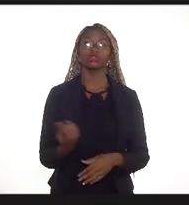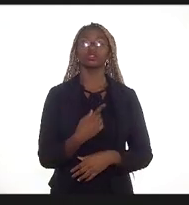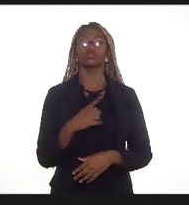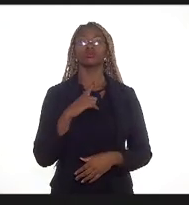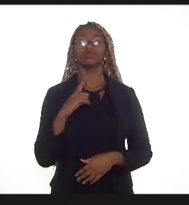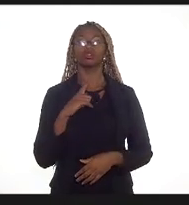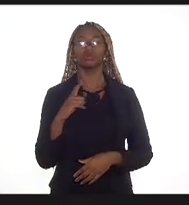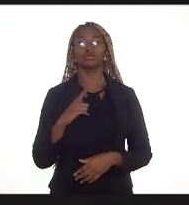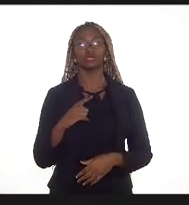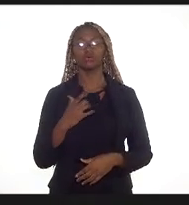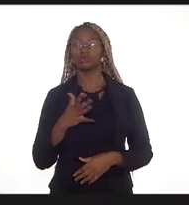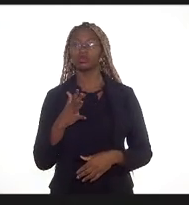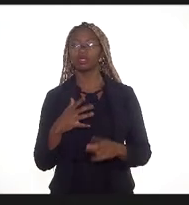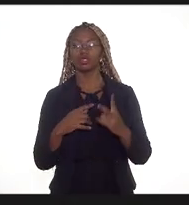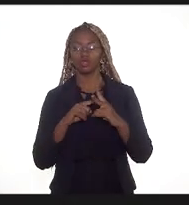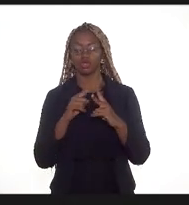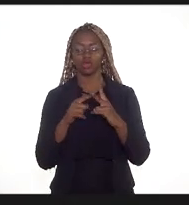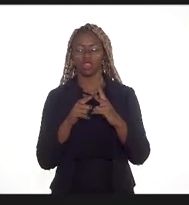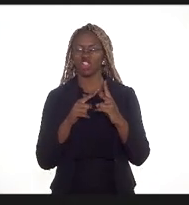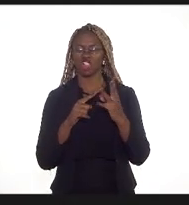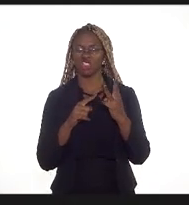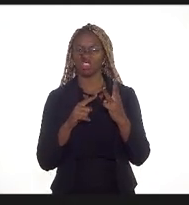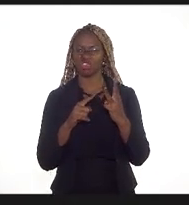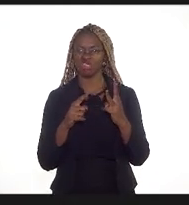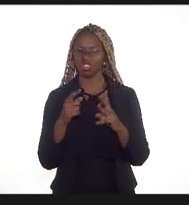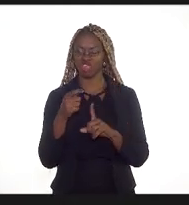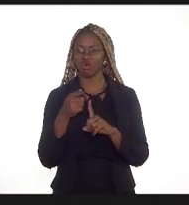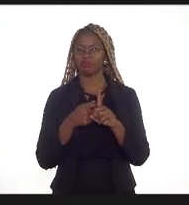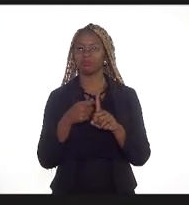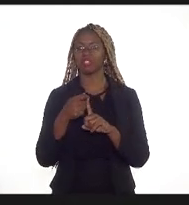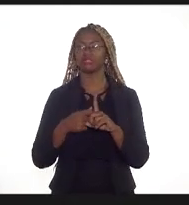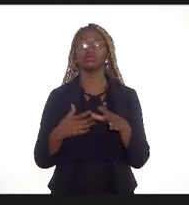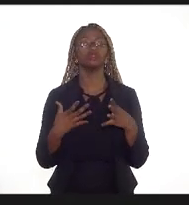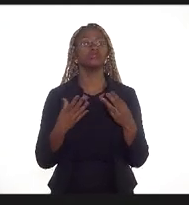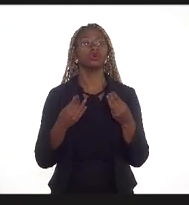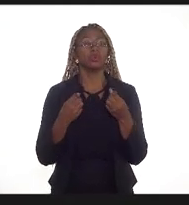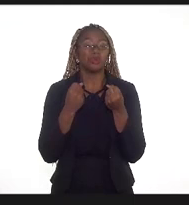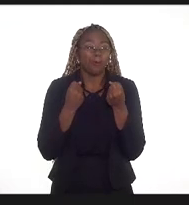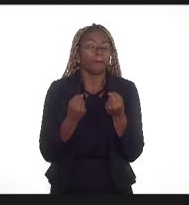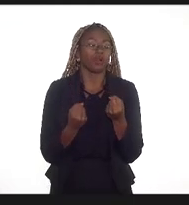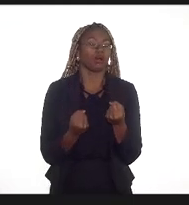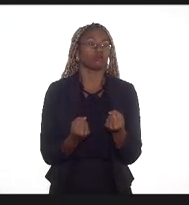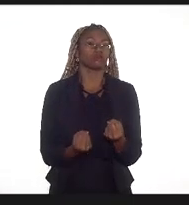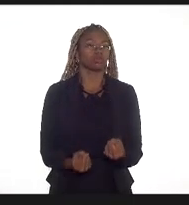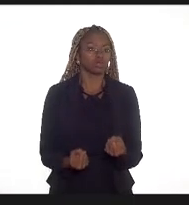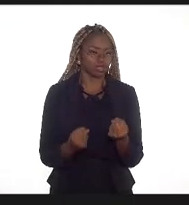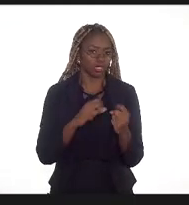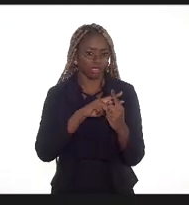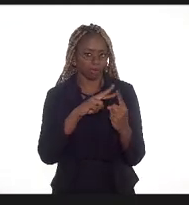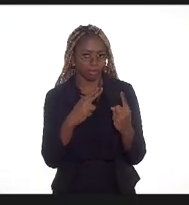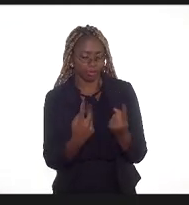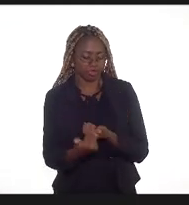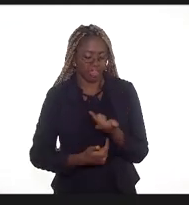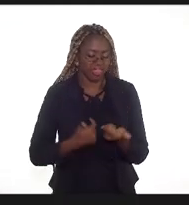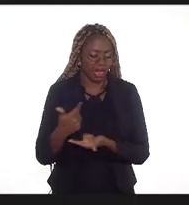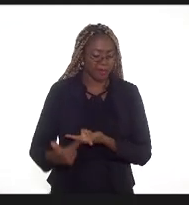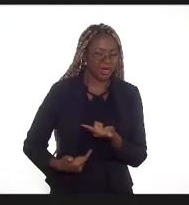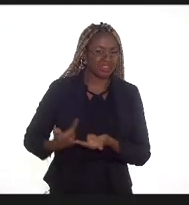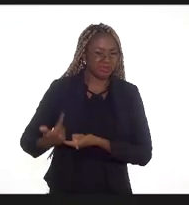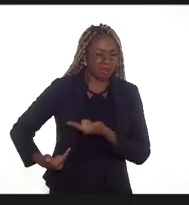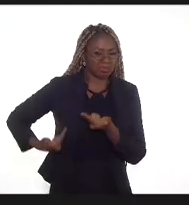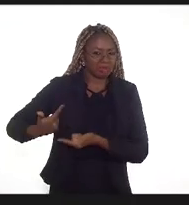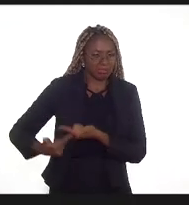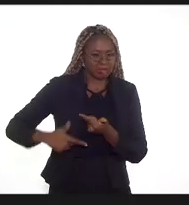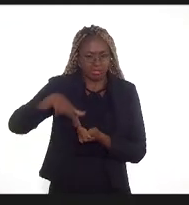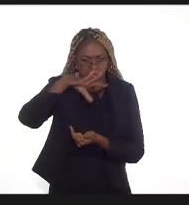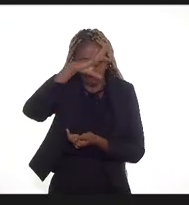próximos dois, três meses muito, muito pesados do ponto de vista de trabalho, mas, ao